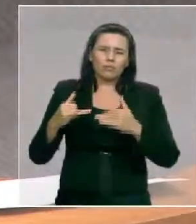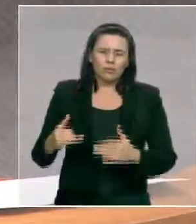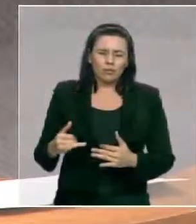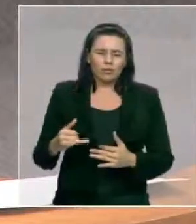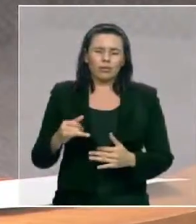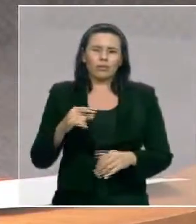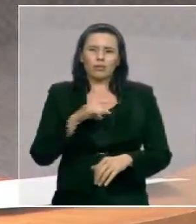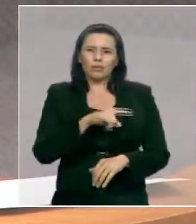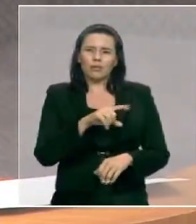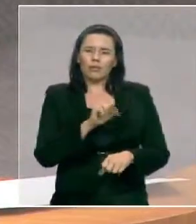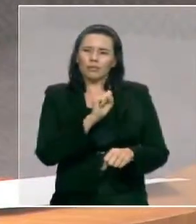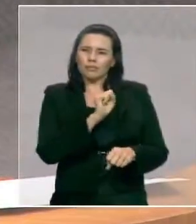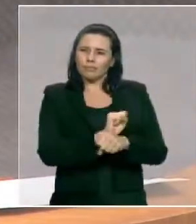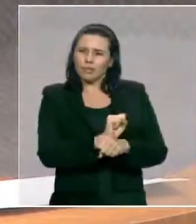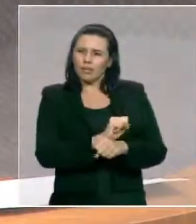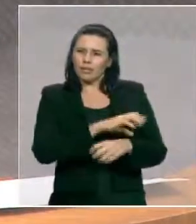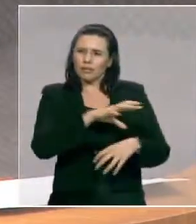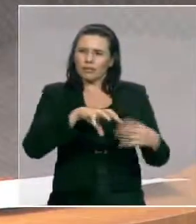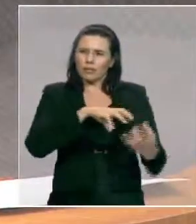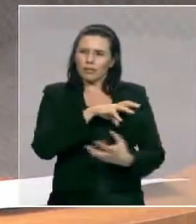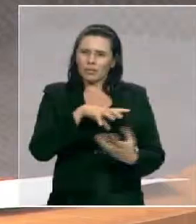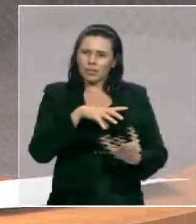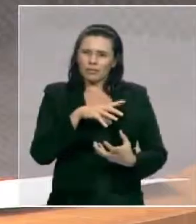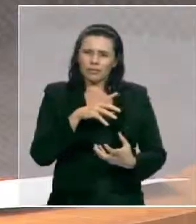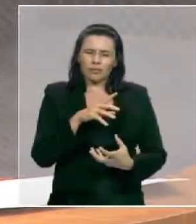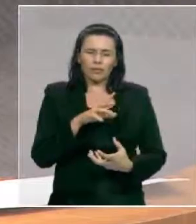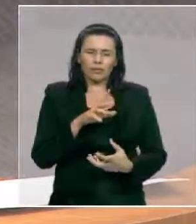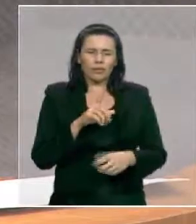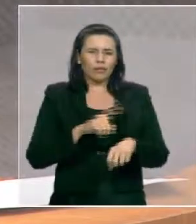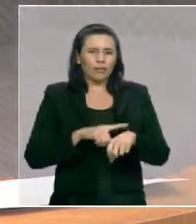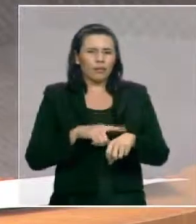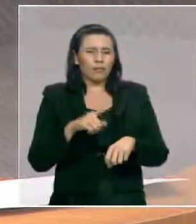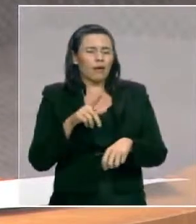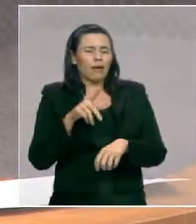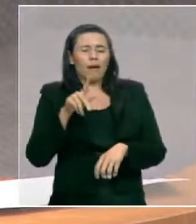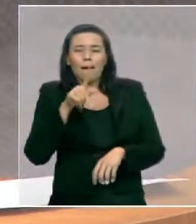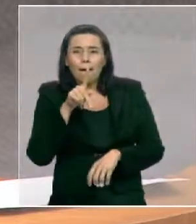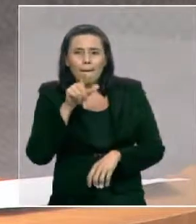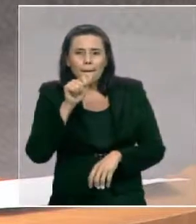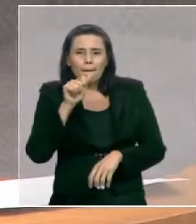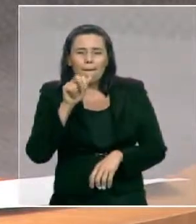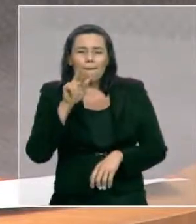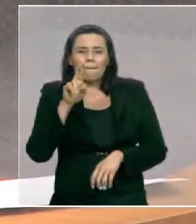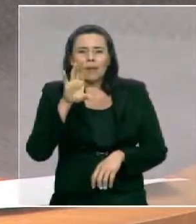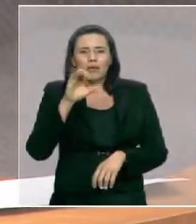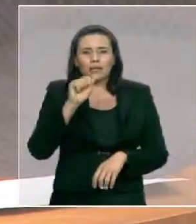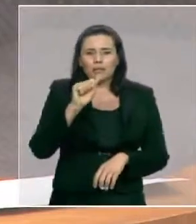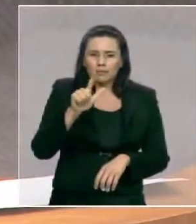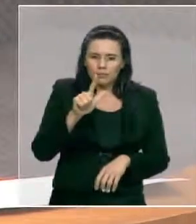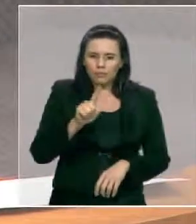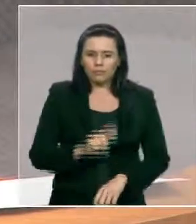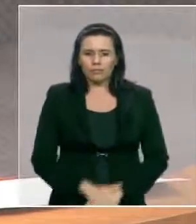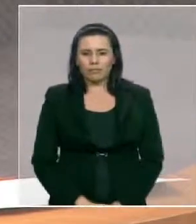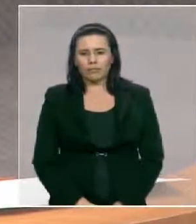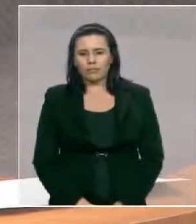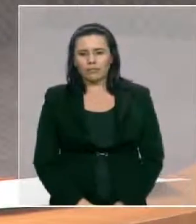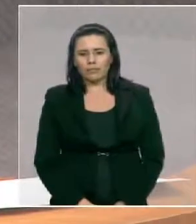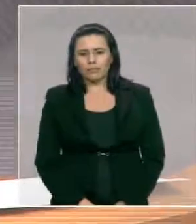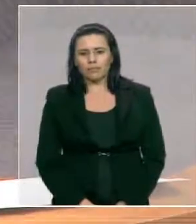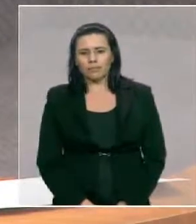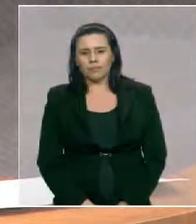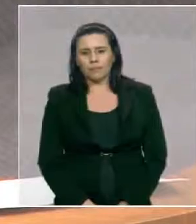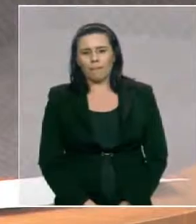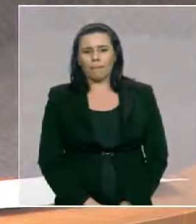O desespero toma conta, a mídia fala, deputado Cristovan. Aí o governo só se importa com